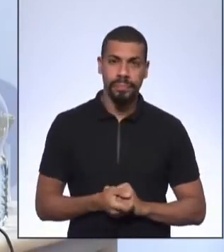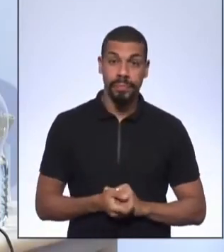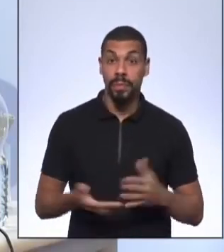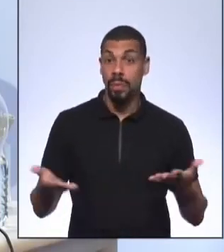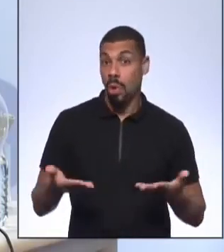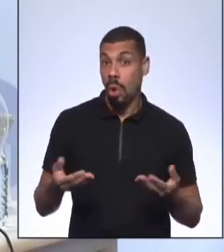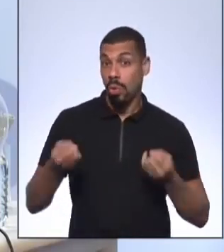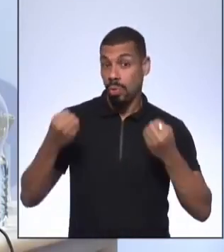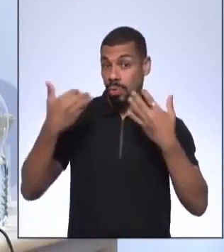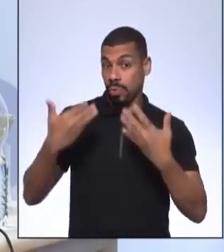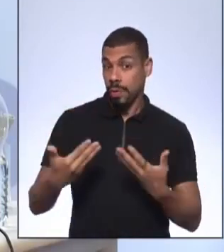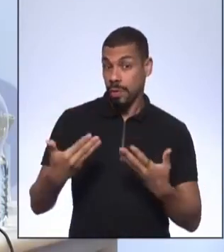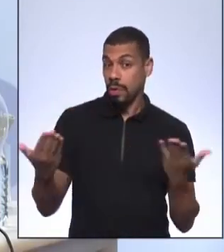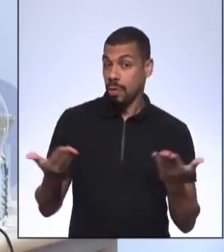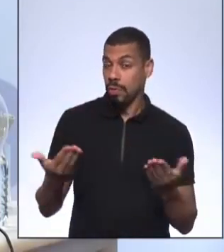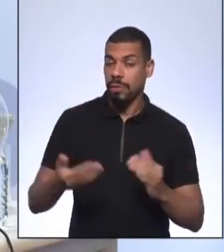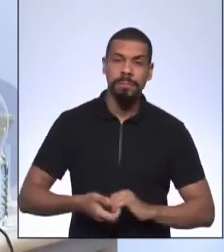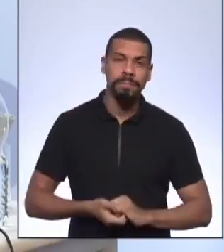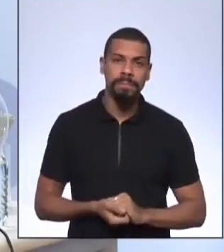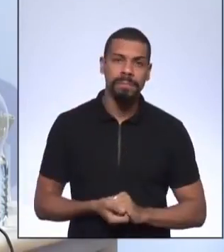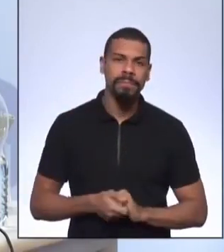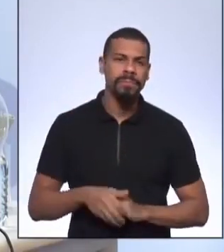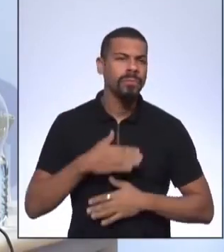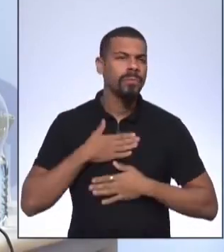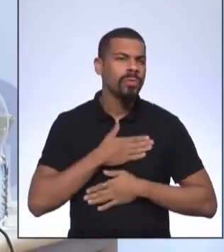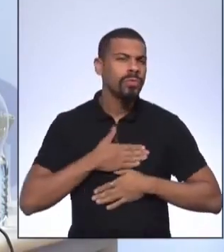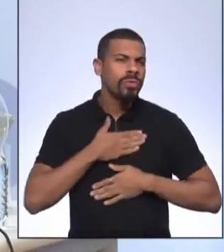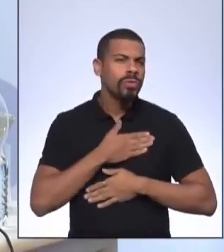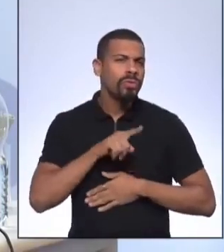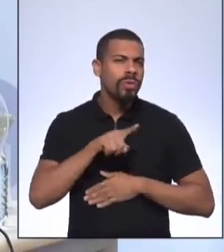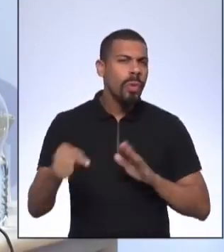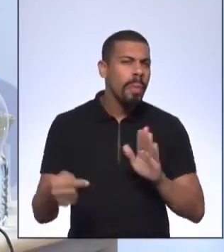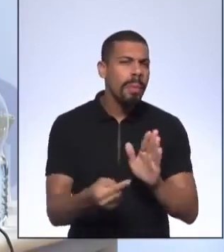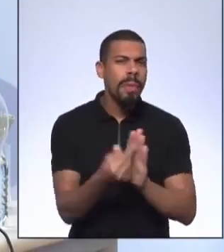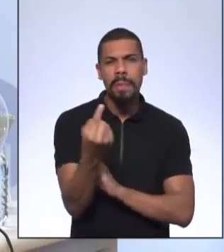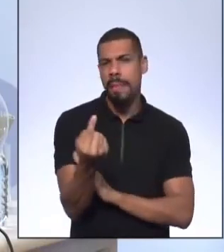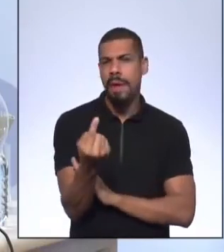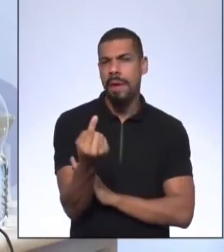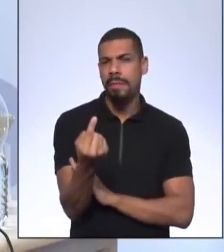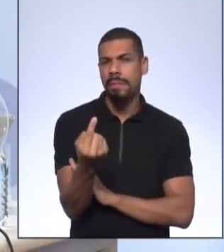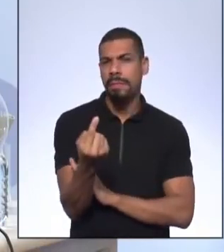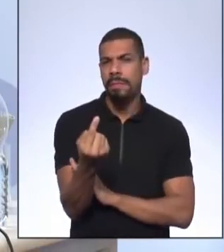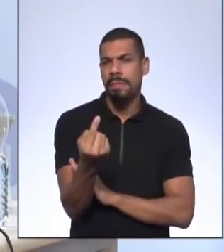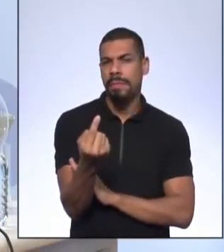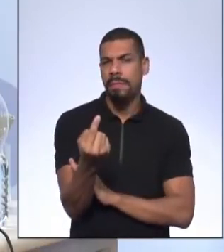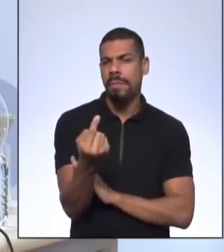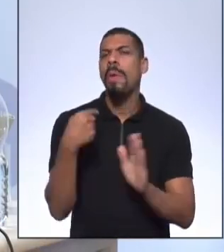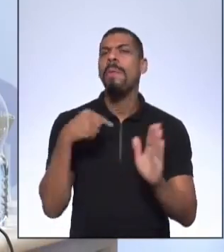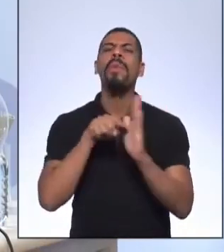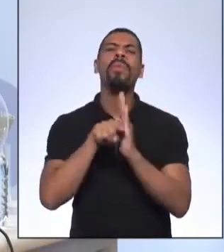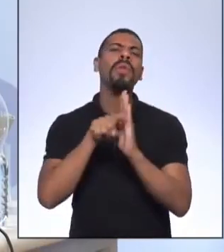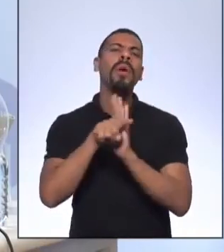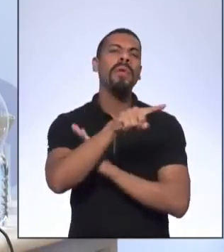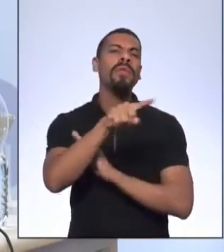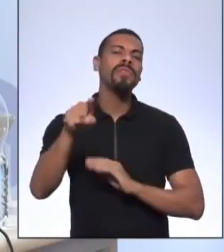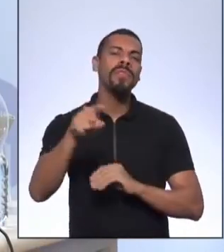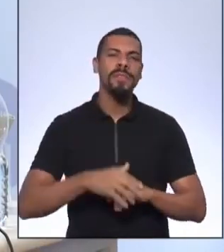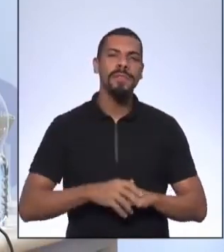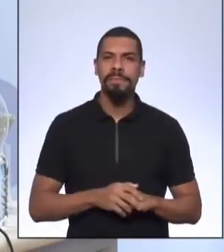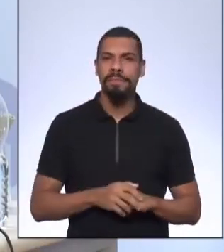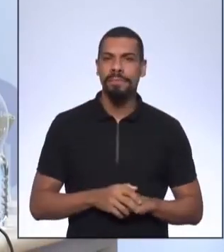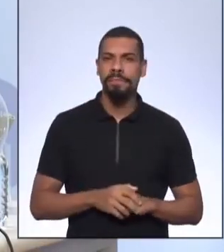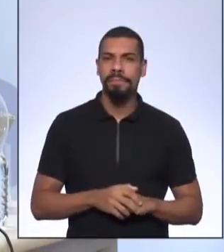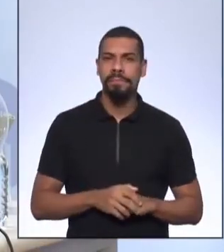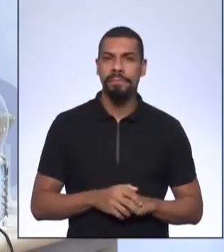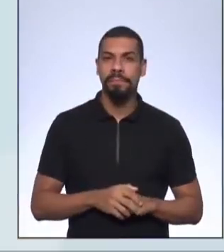falando um pouquinho a respeito disso hoje. Né? E eu gostaria de, primeirissimamente, fazer uma perguntinha para vocês. Vamos